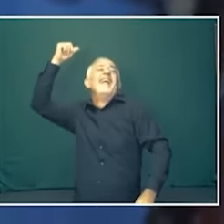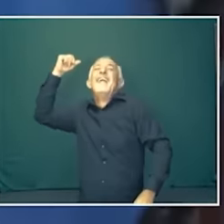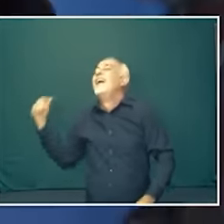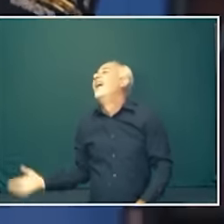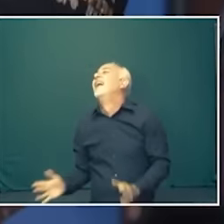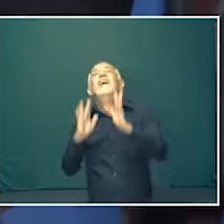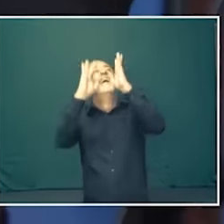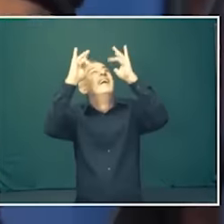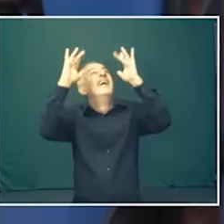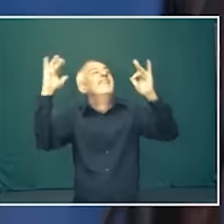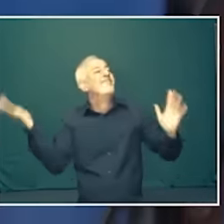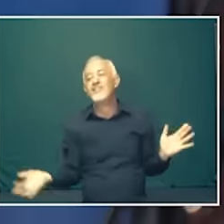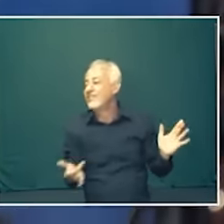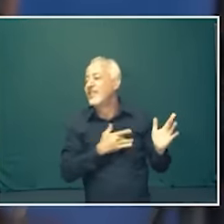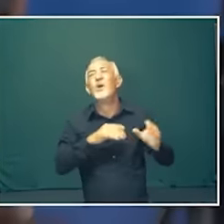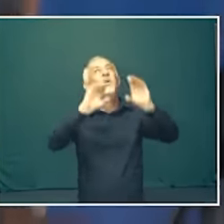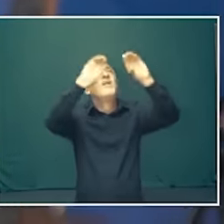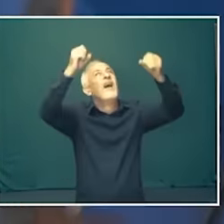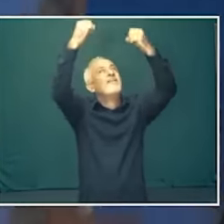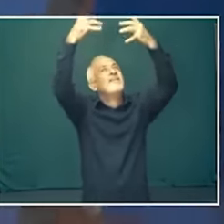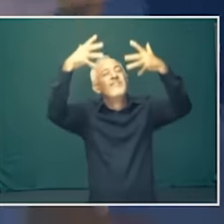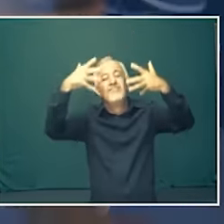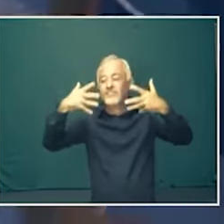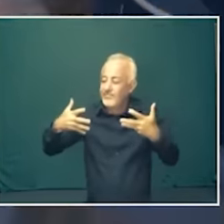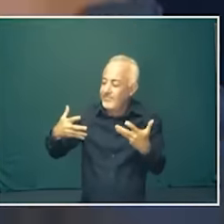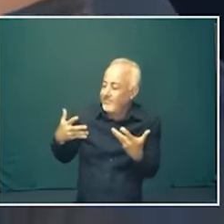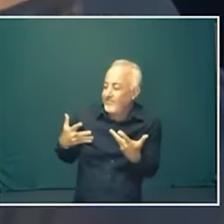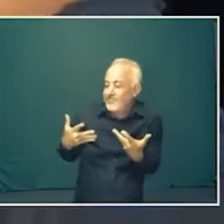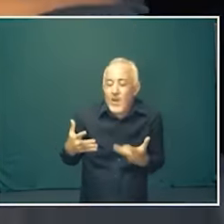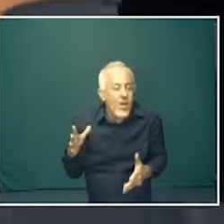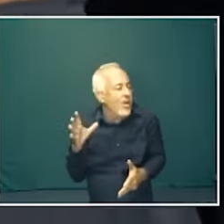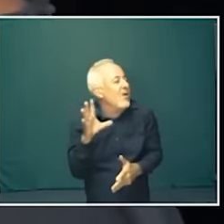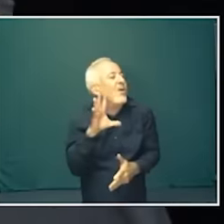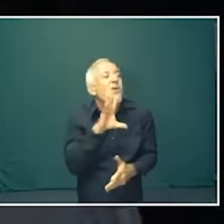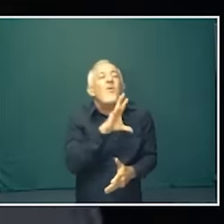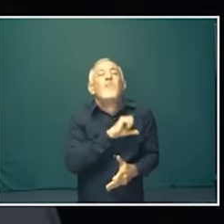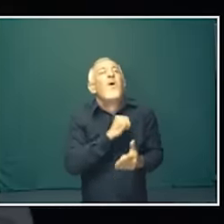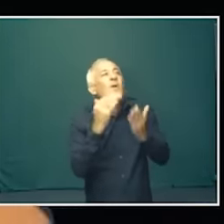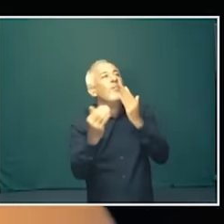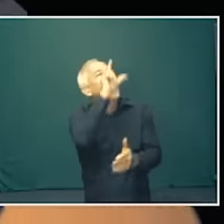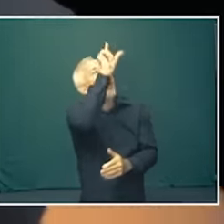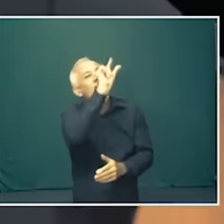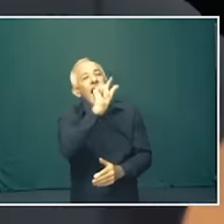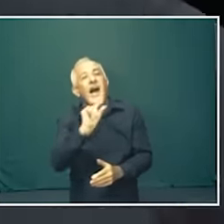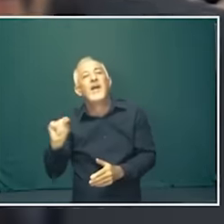tive. O céu explica tudo, o amor é feito a lua.